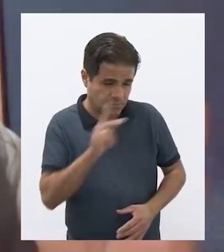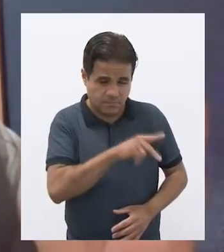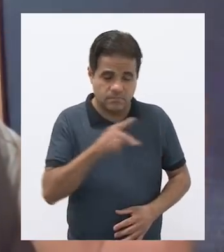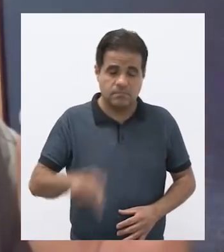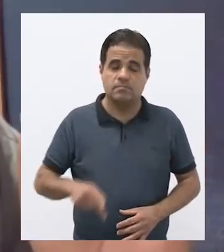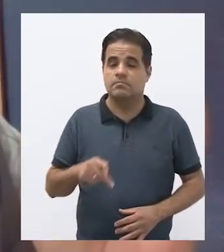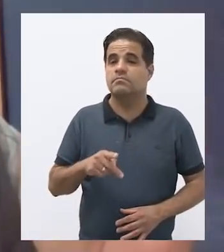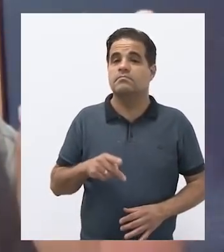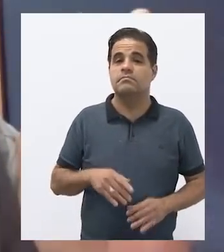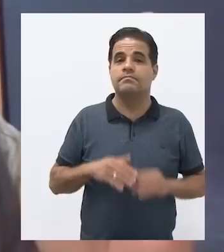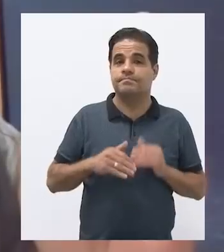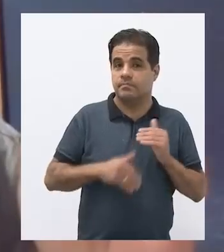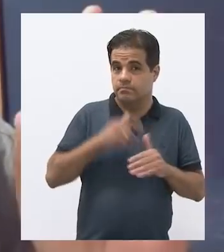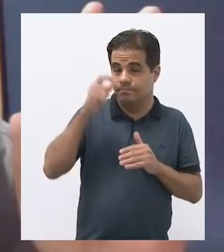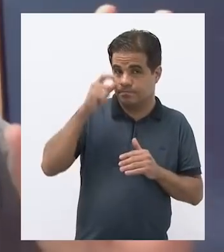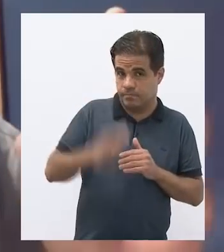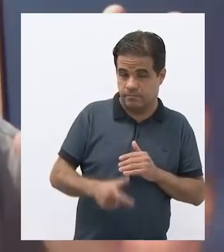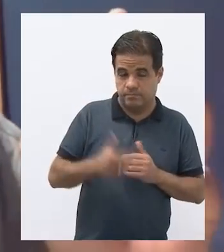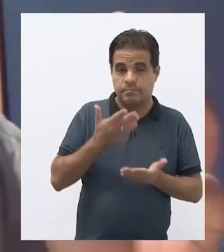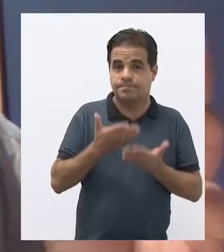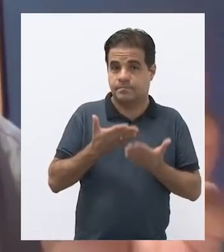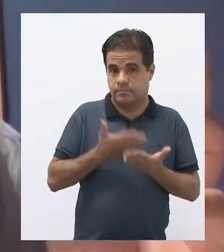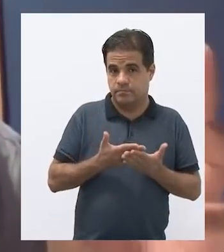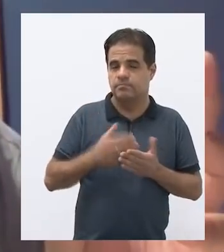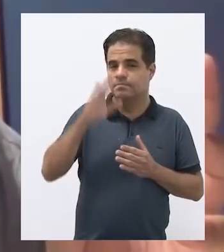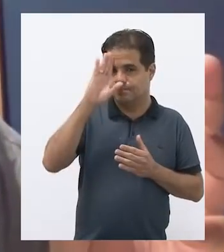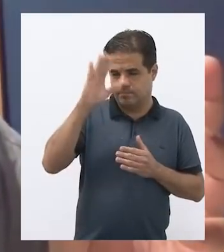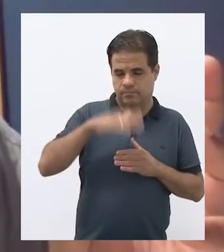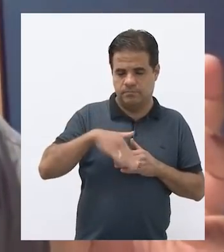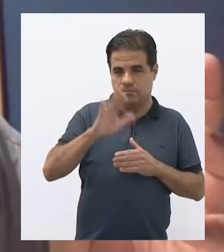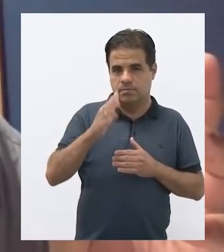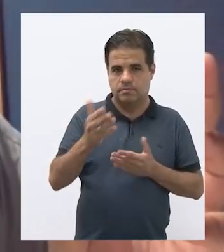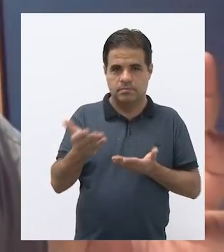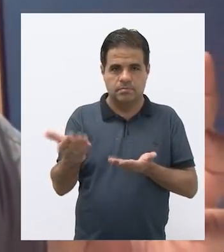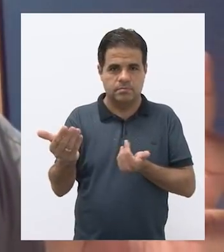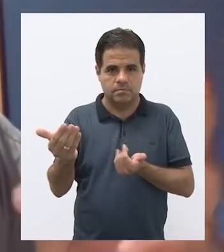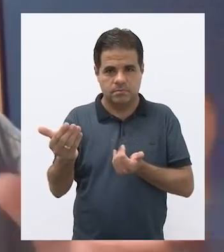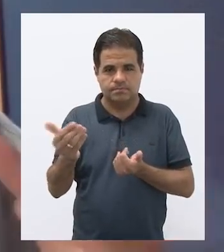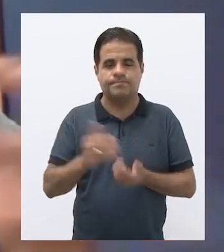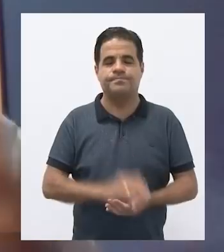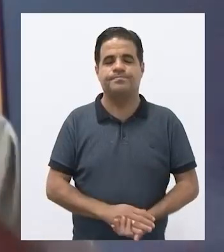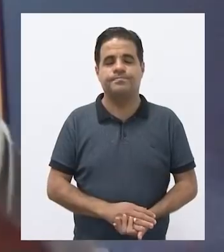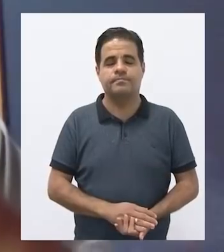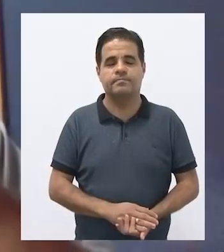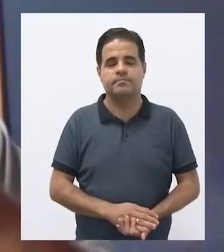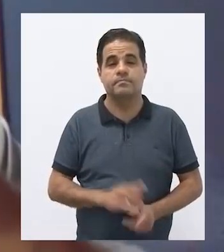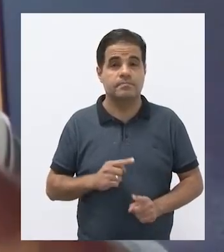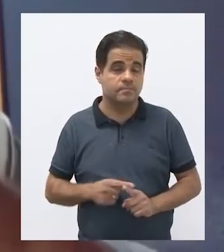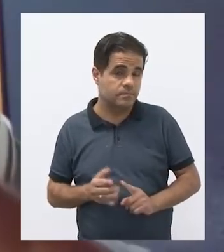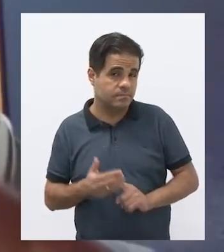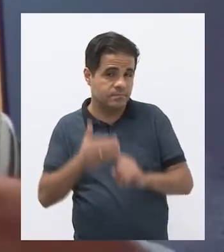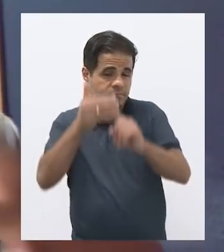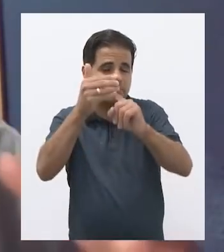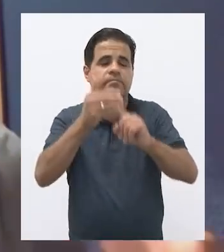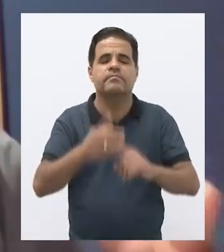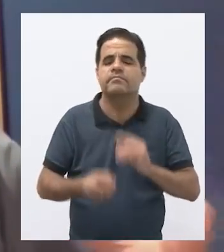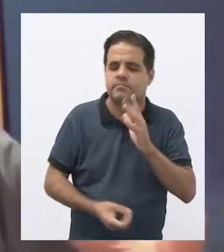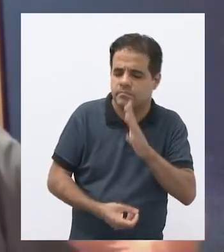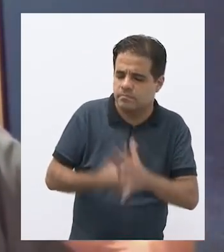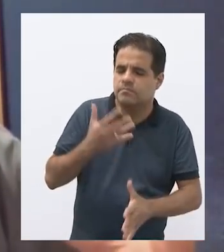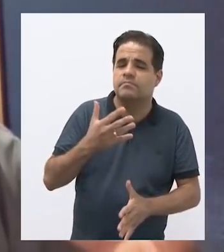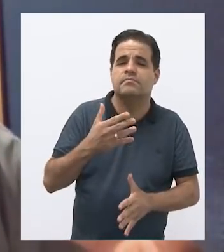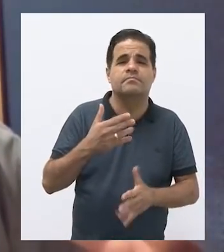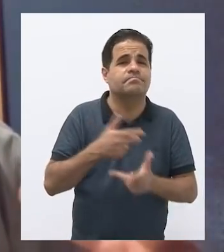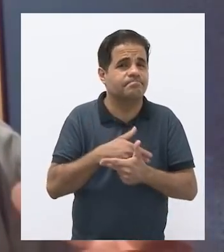professor e os interesses do estudante, principalmente dos mais jovens. porque a tecnologia ela também cria